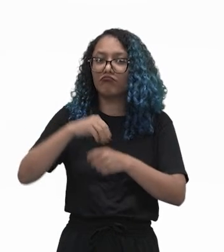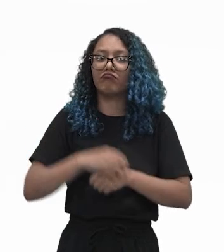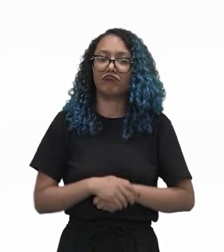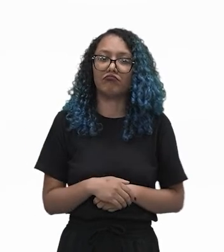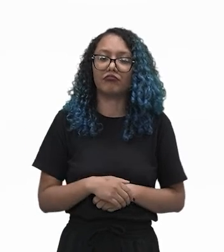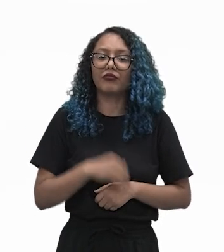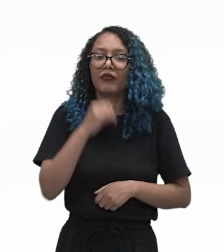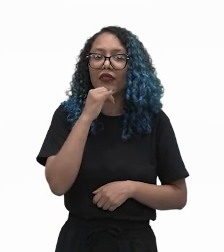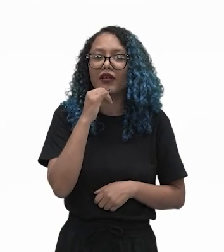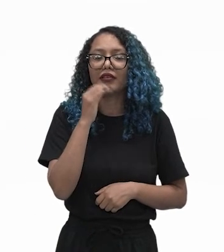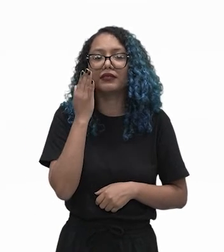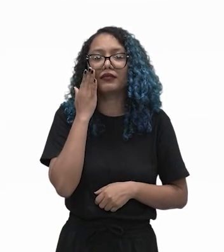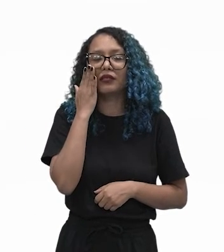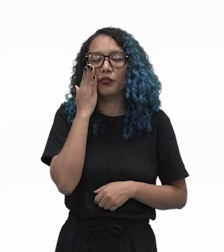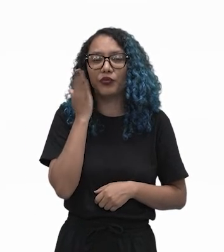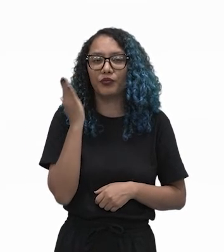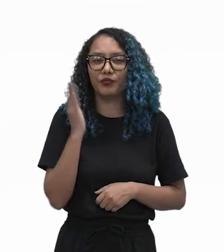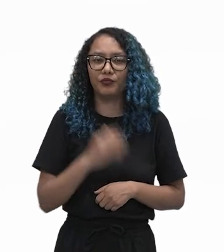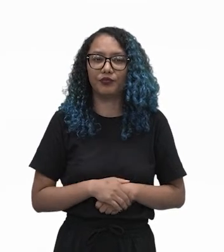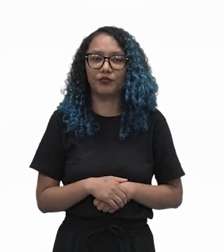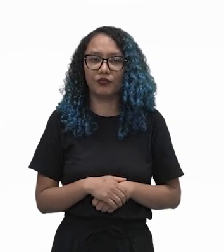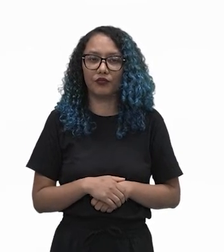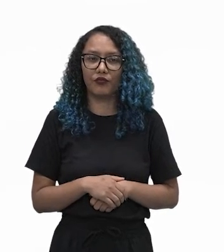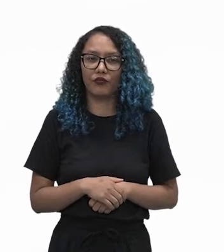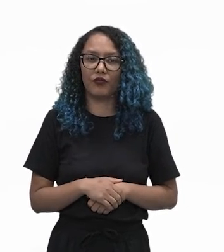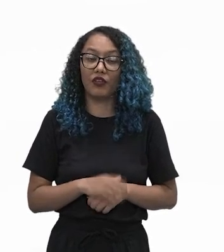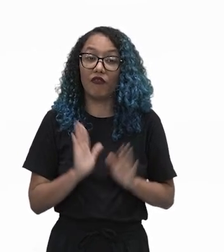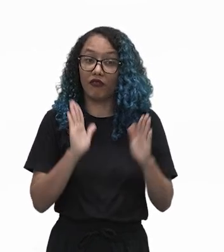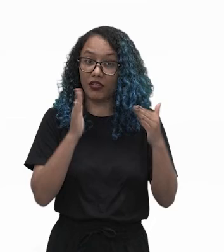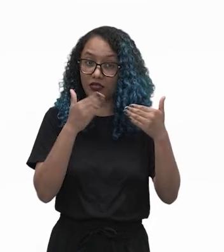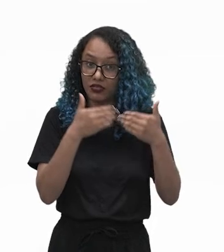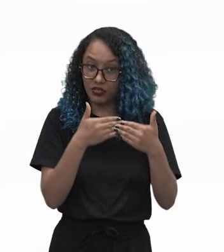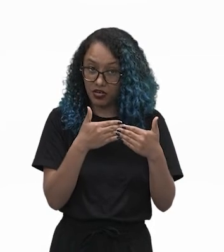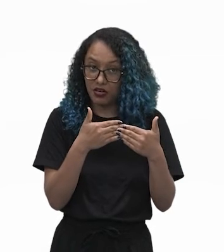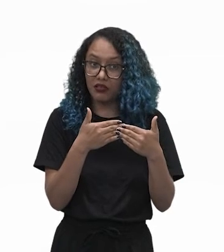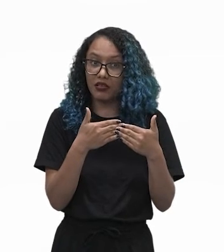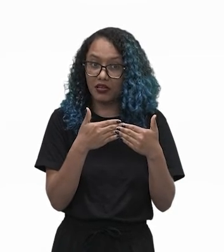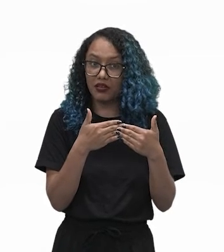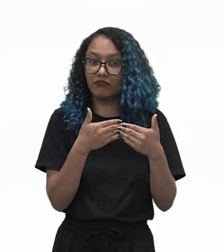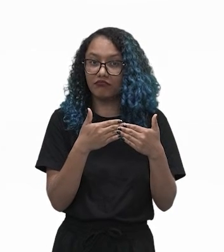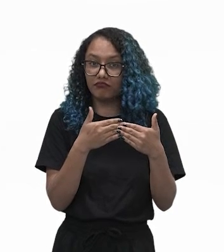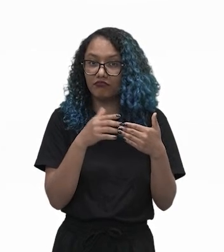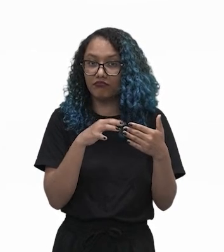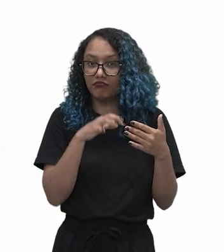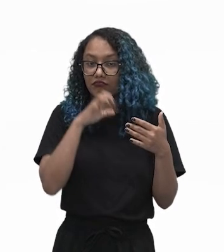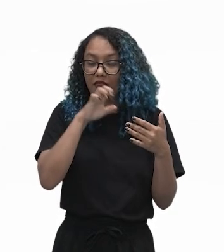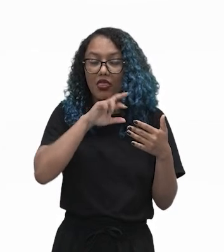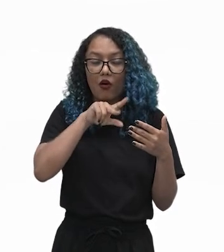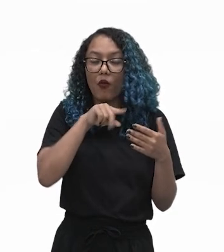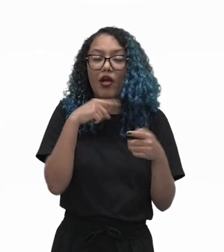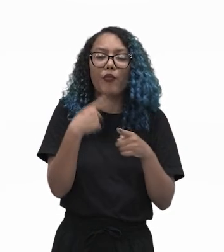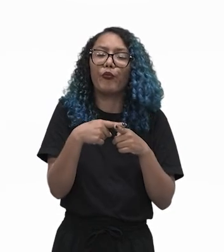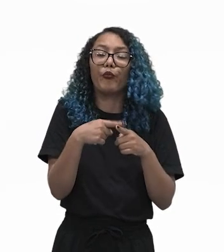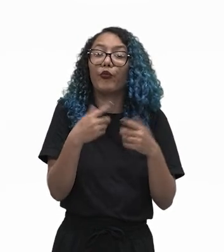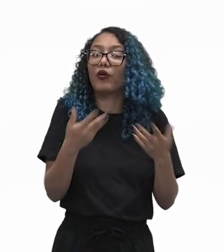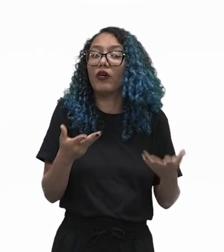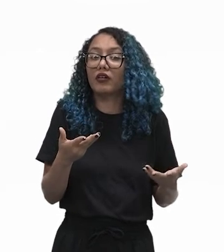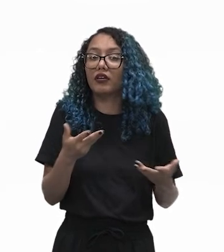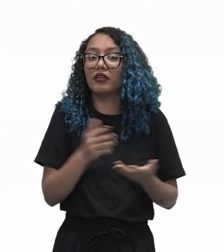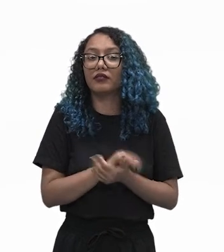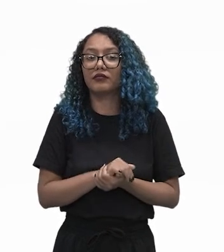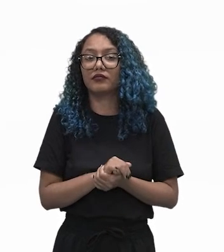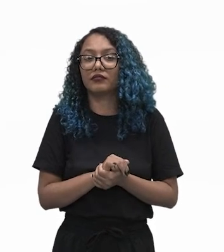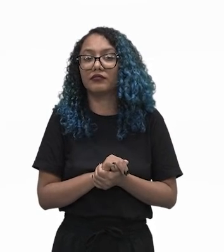Exemplos. Essa daqui é uma cadeia cíclica, alicíclica, por quê? Porque ela não tem um